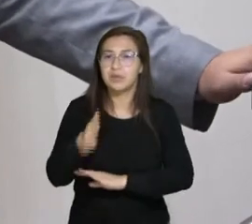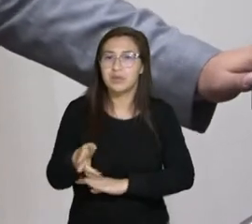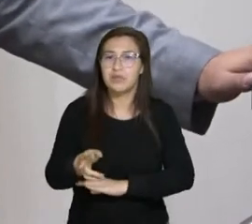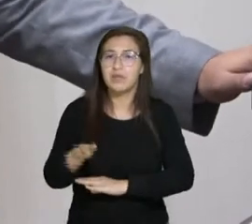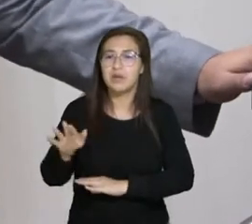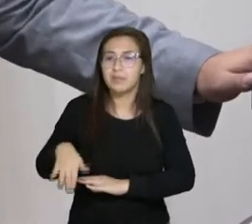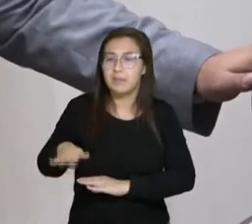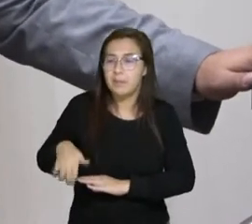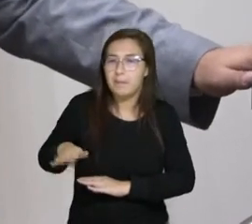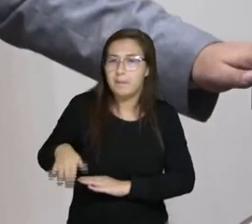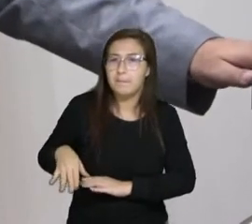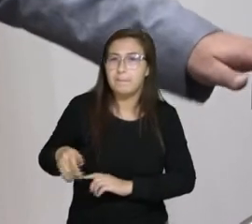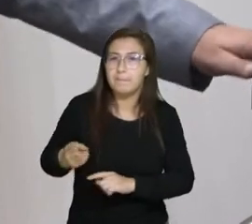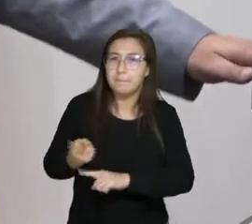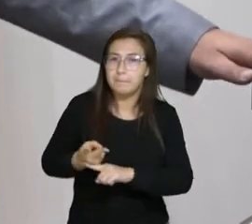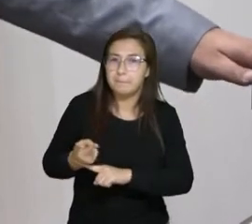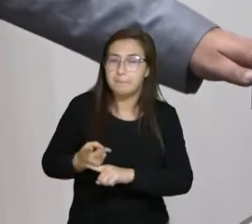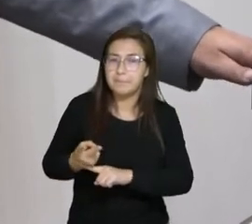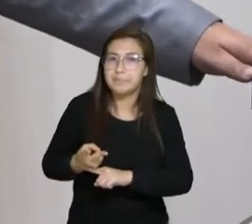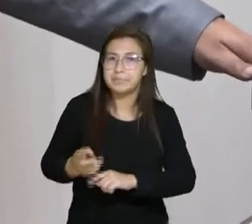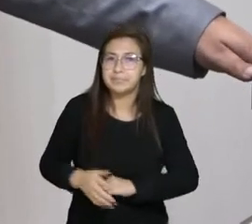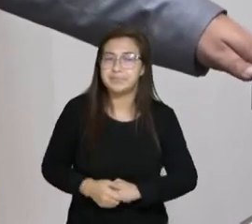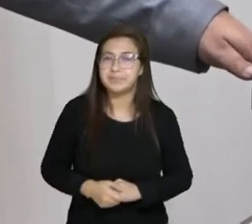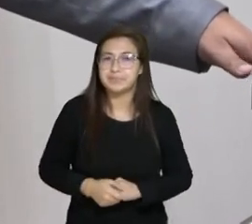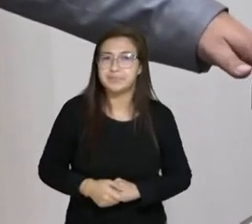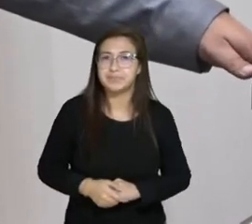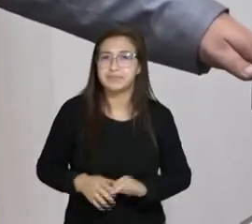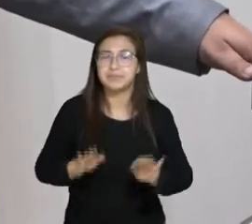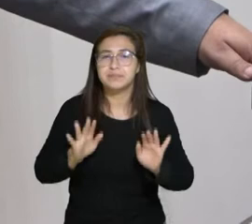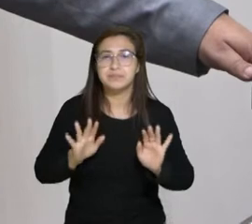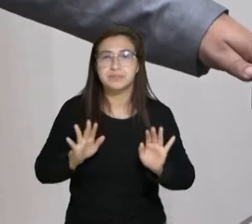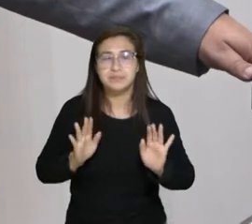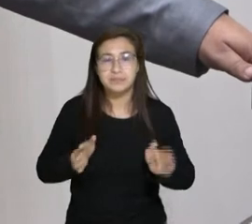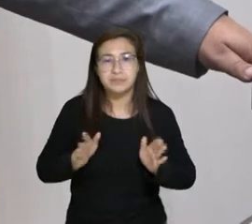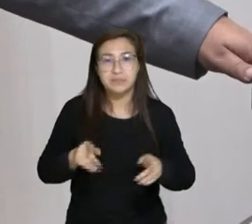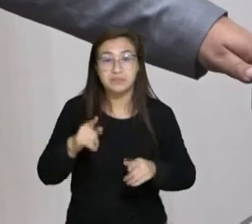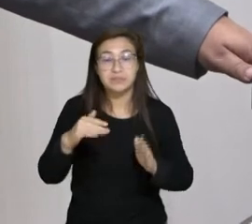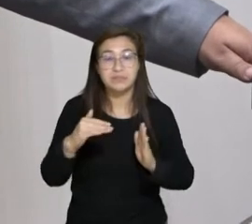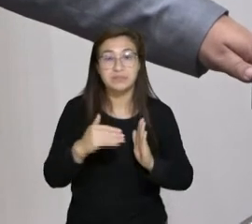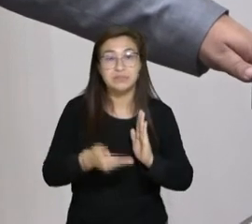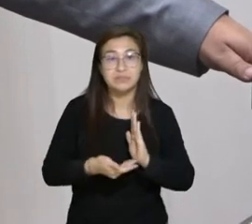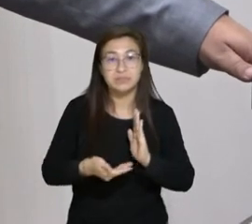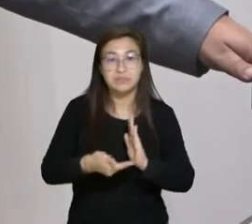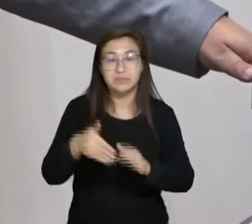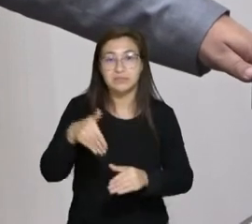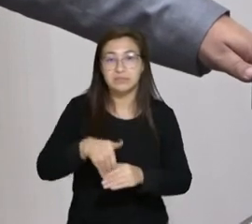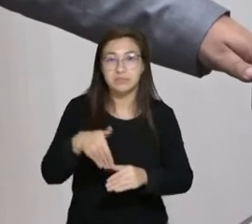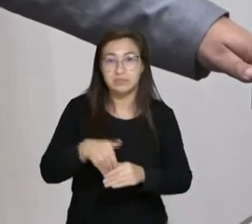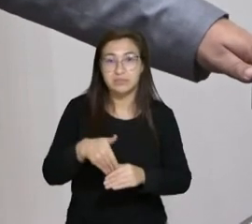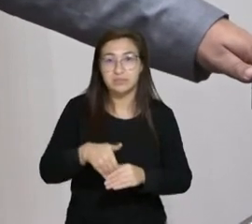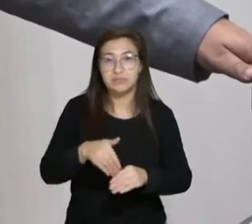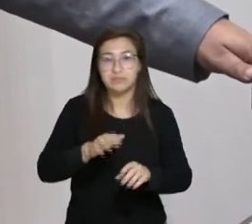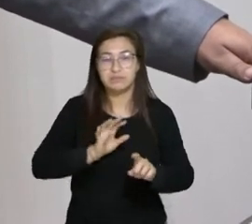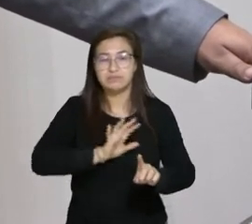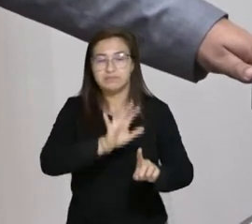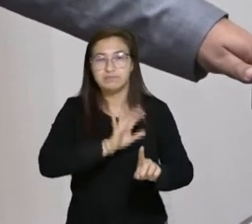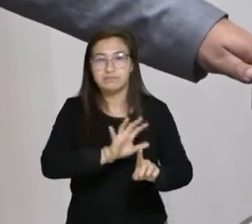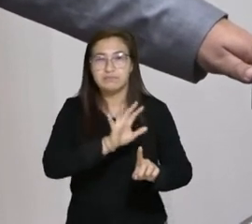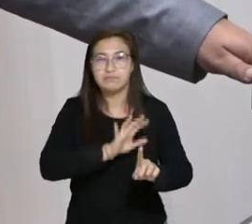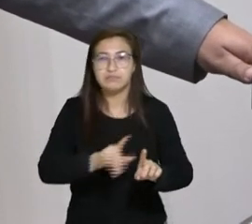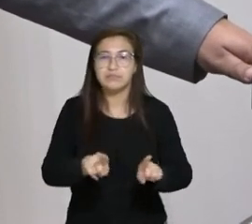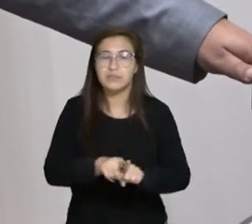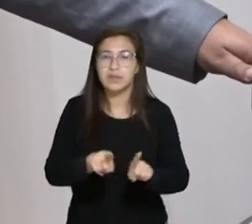preço mais baixo quero ver se não baixo na bomba nós a forçamos um Senado a votar mas a forçamos a câmara